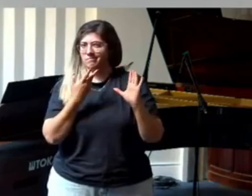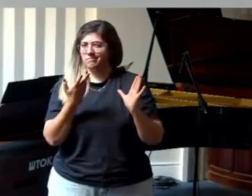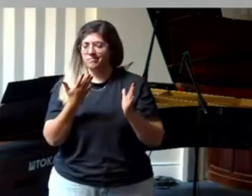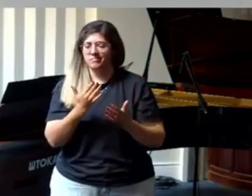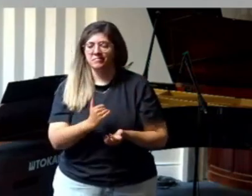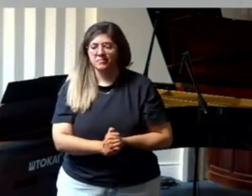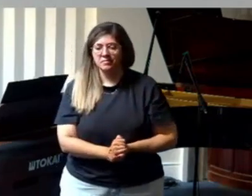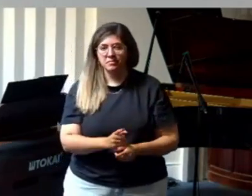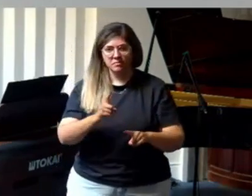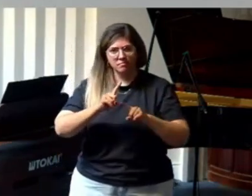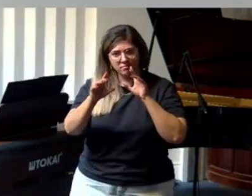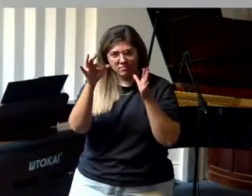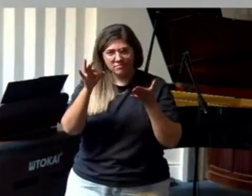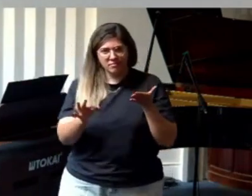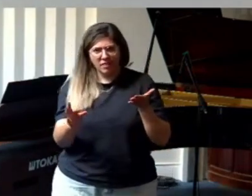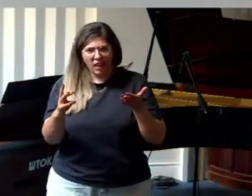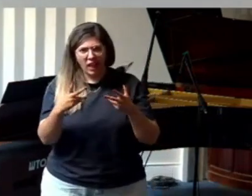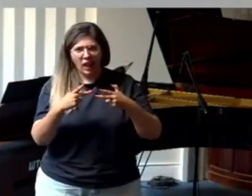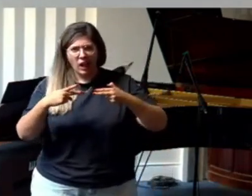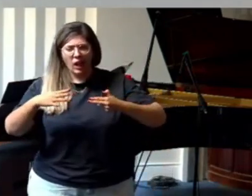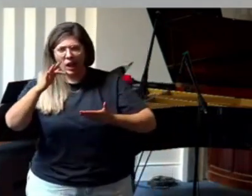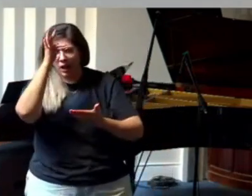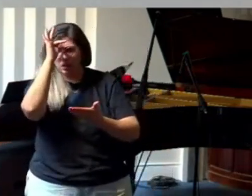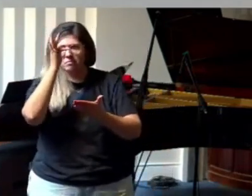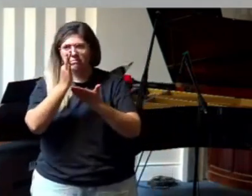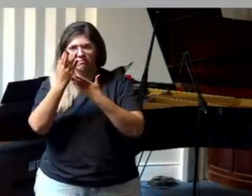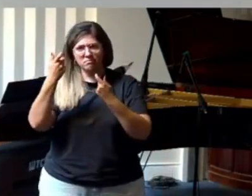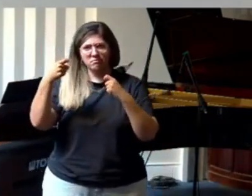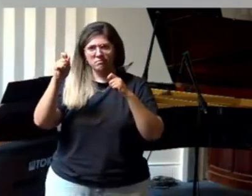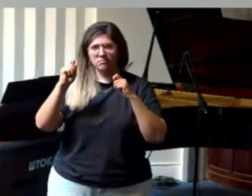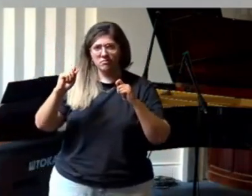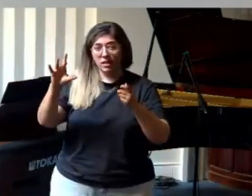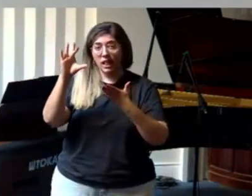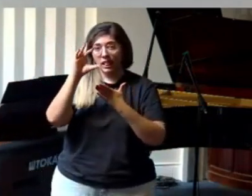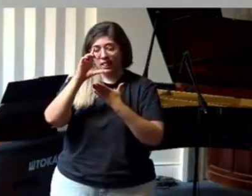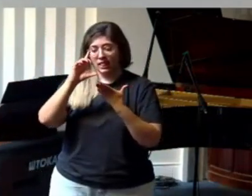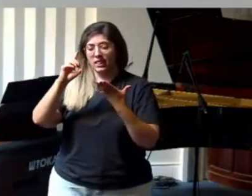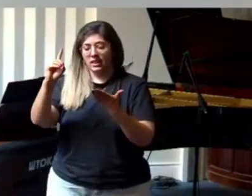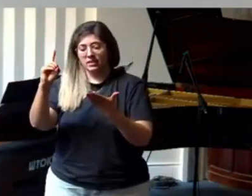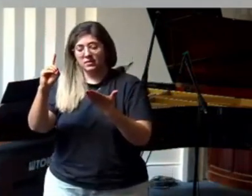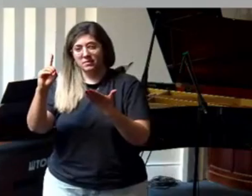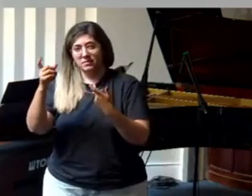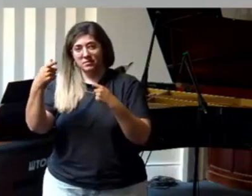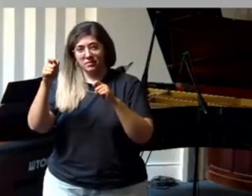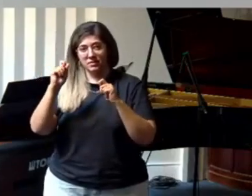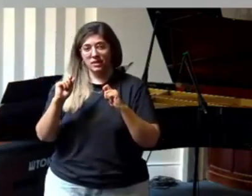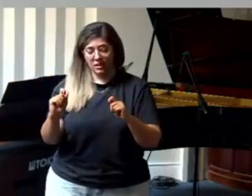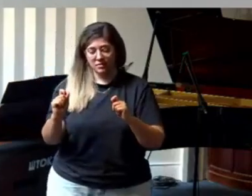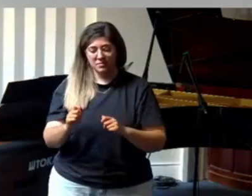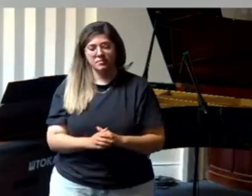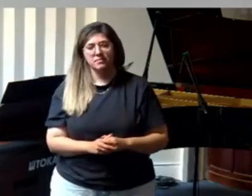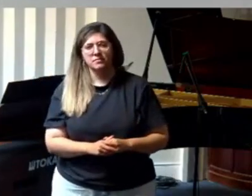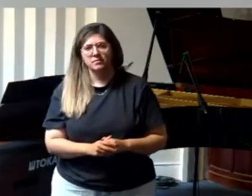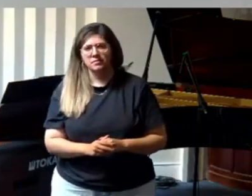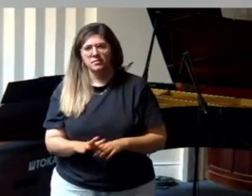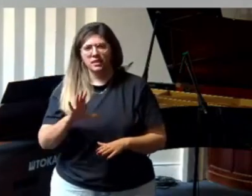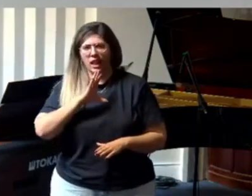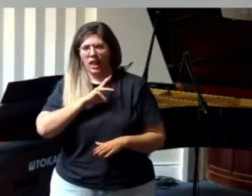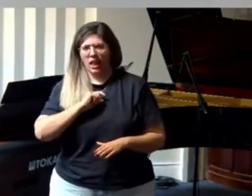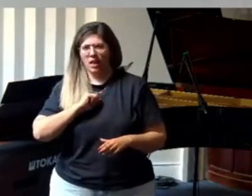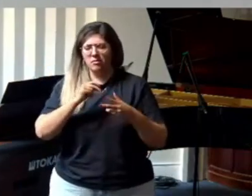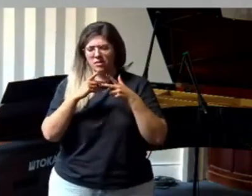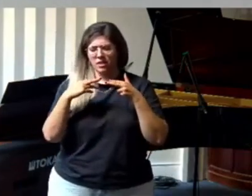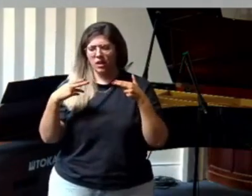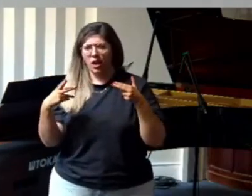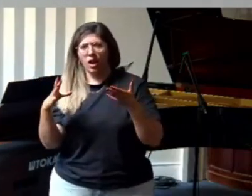é certa disso tudo: quem dá a fé é Deus, quem coloca em nós a fé para que a gente ame as suas coisas